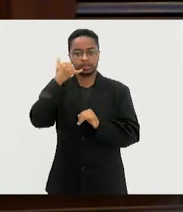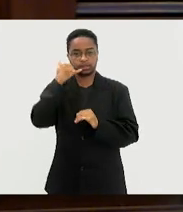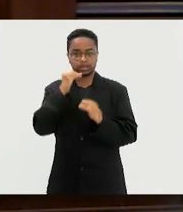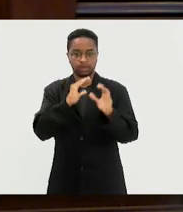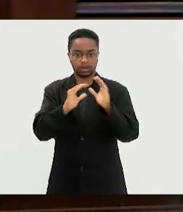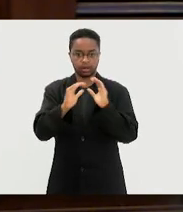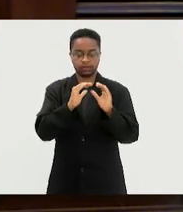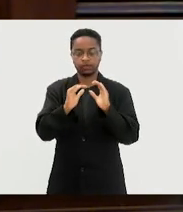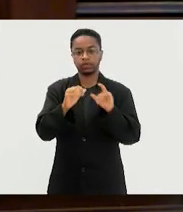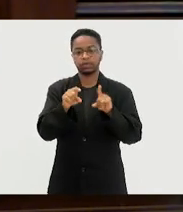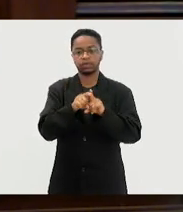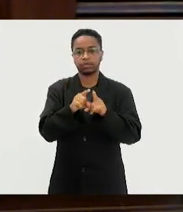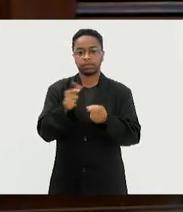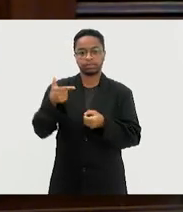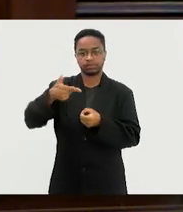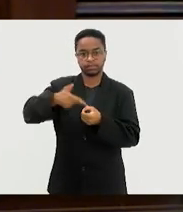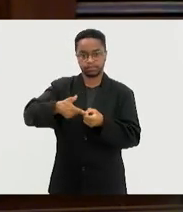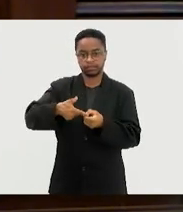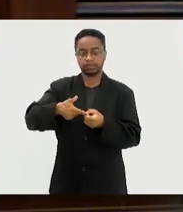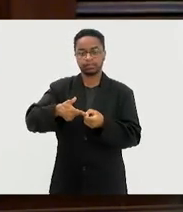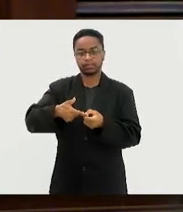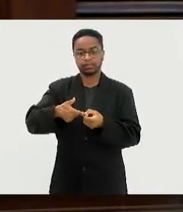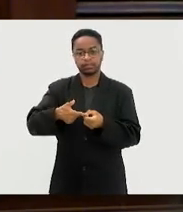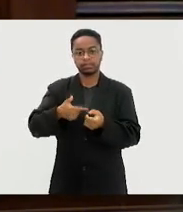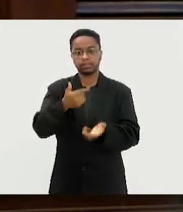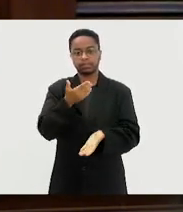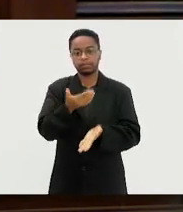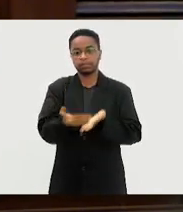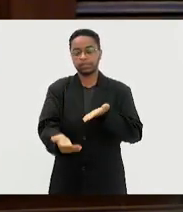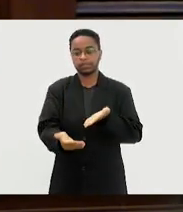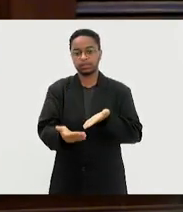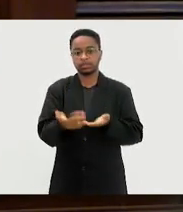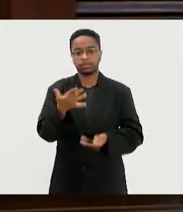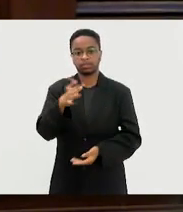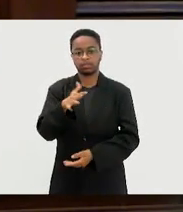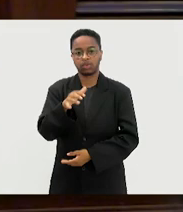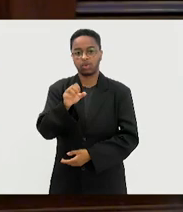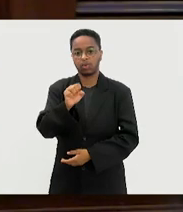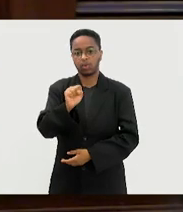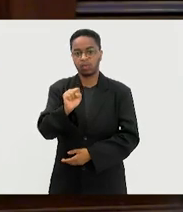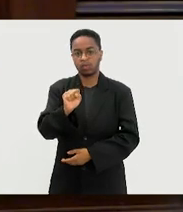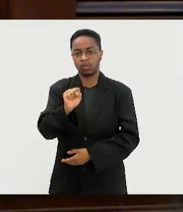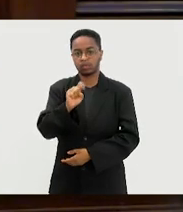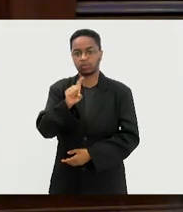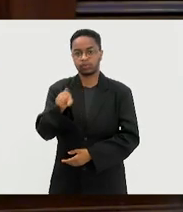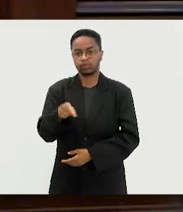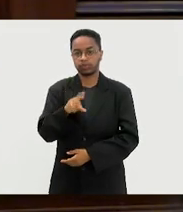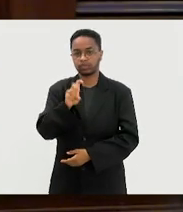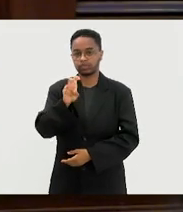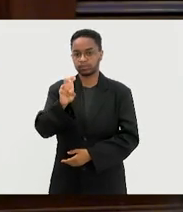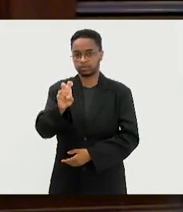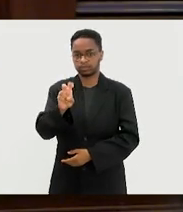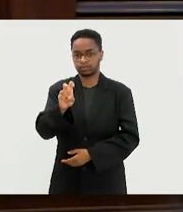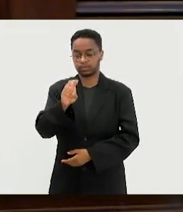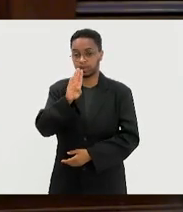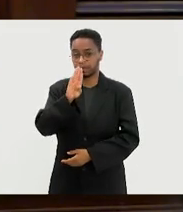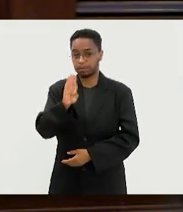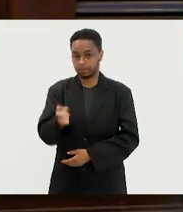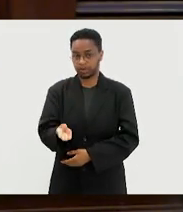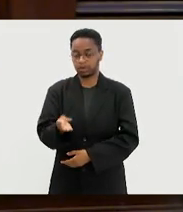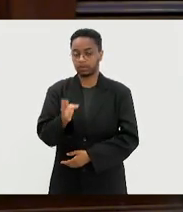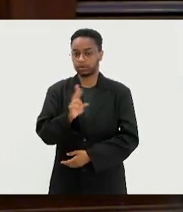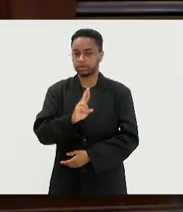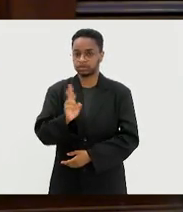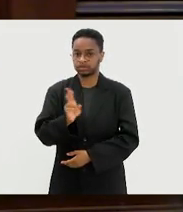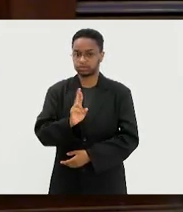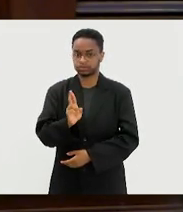telecomunicações e combustíveis, algo como 8,5 bilhões de